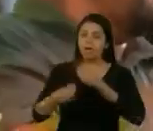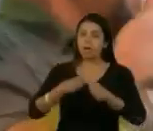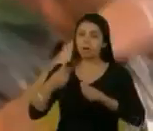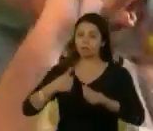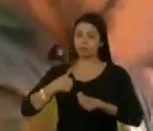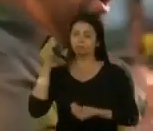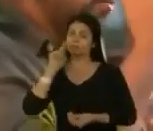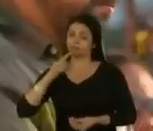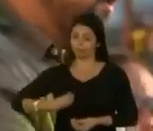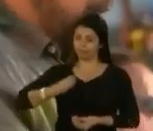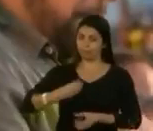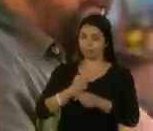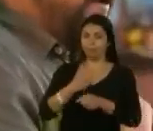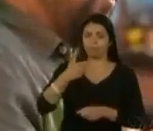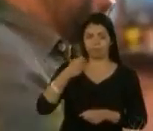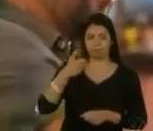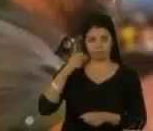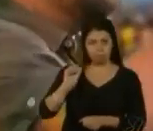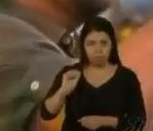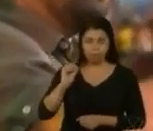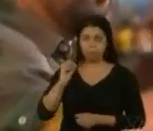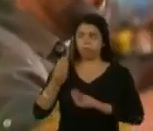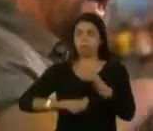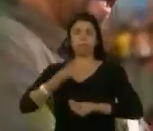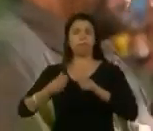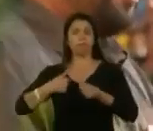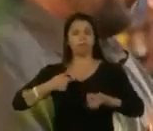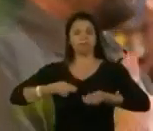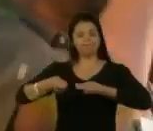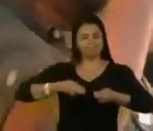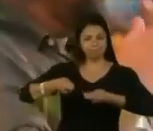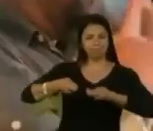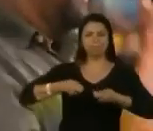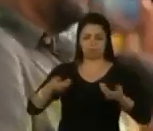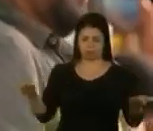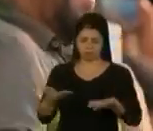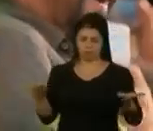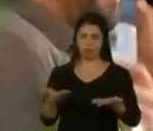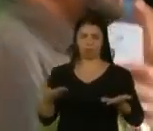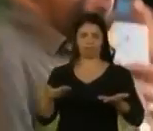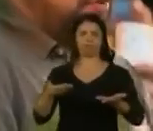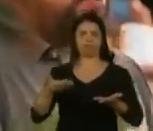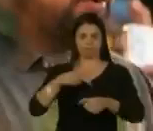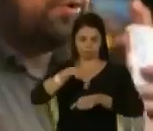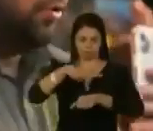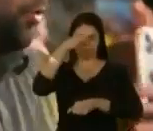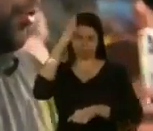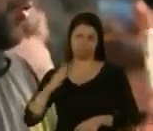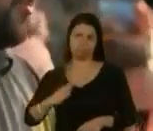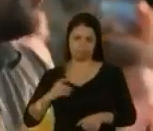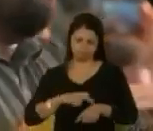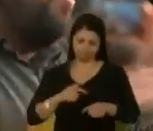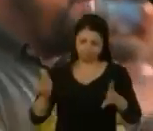2018 e como estou comandando esse país no presente momento.